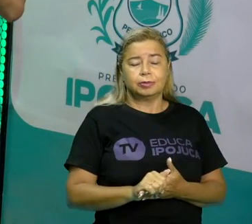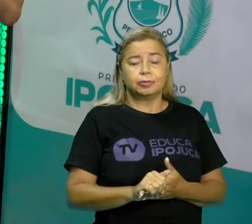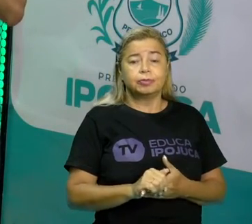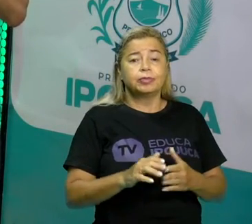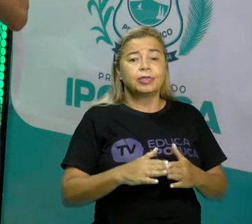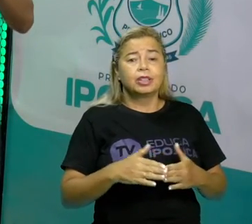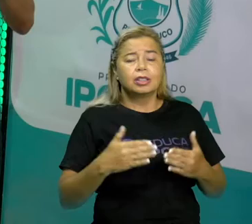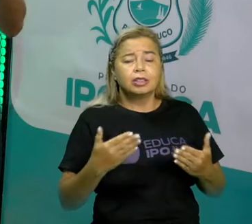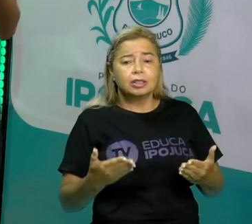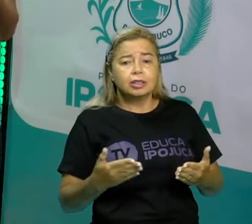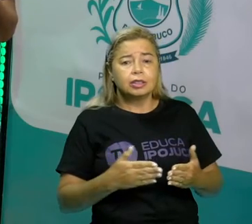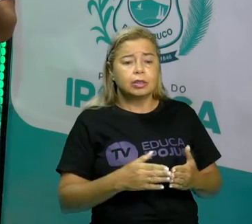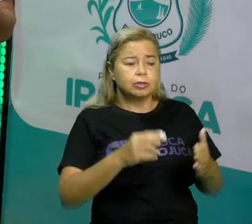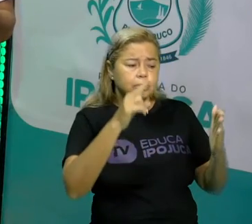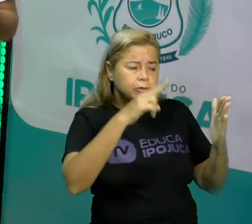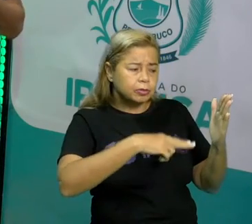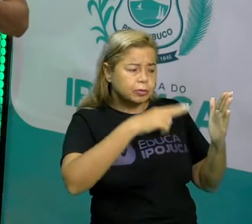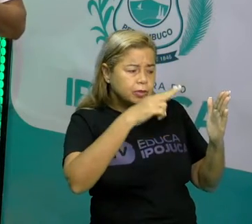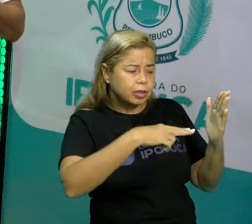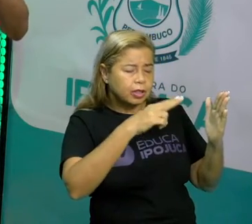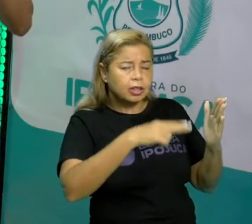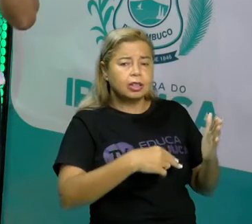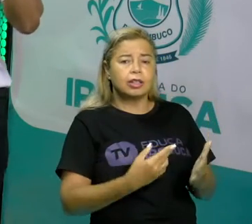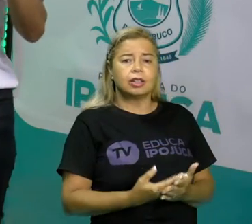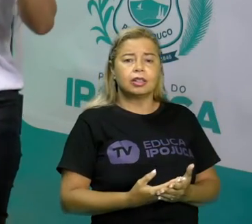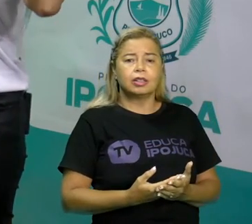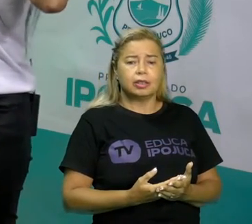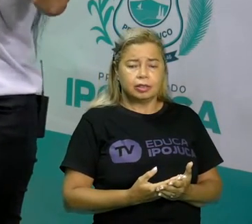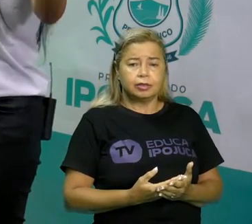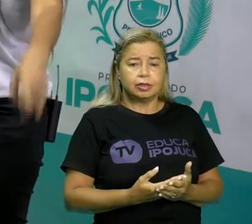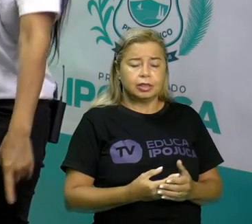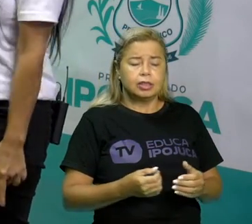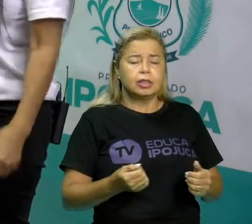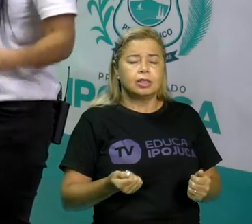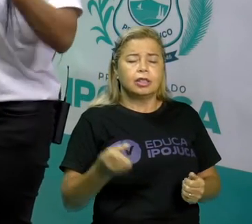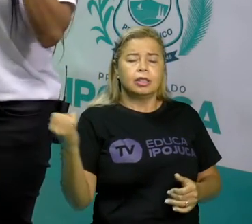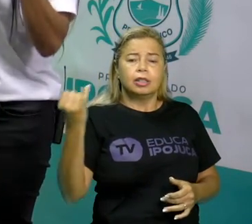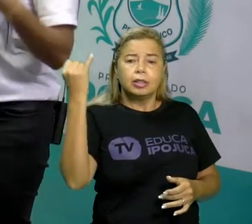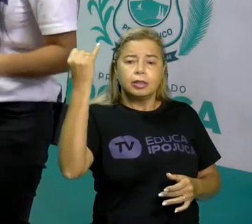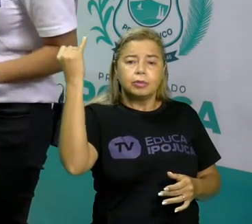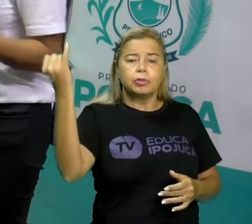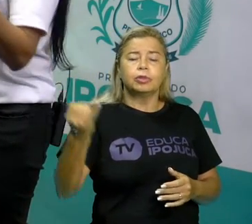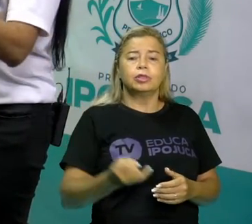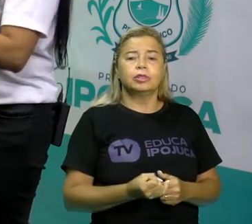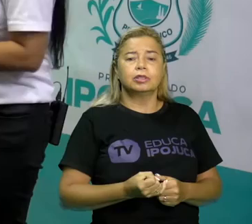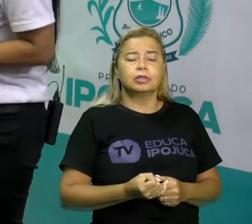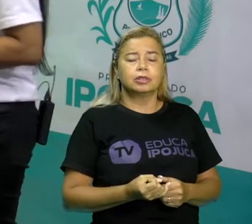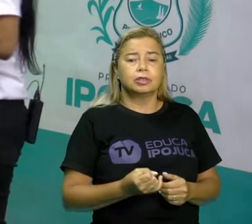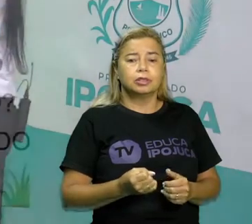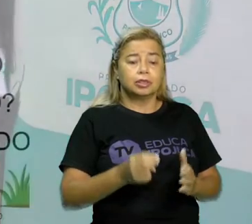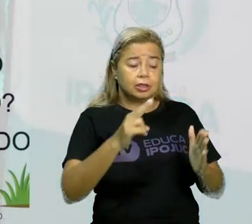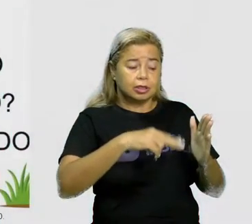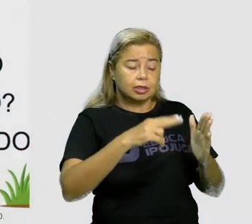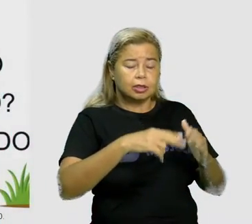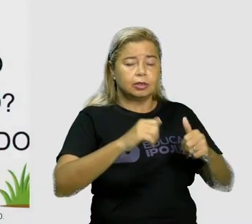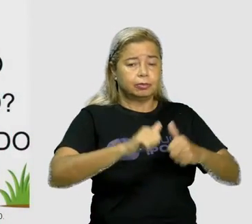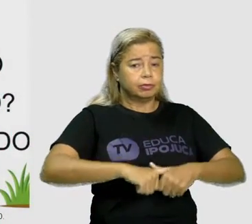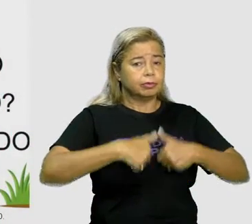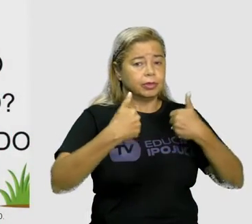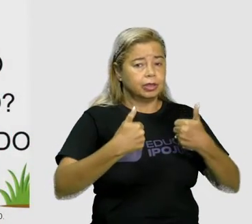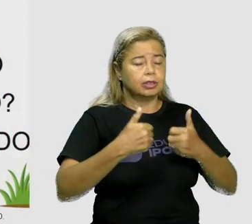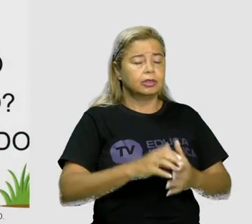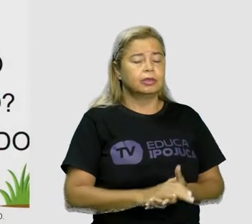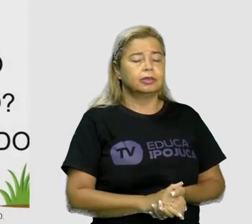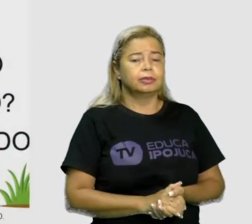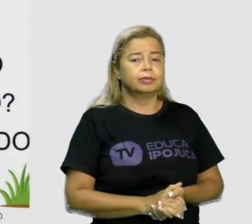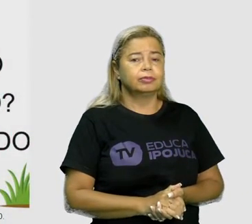e você compreenda a sua leitura. E a sua leitura tem que estar bem fluente. Vamos ver? Vamos